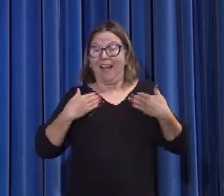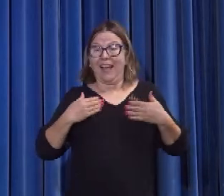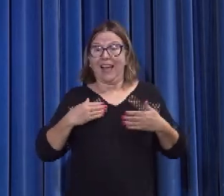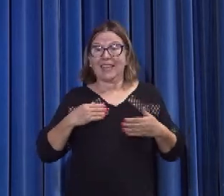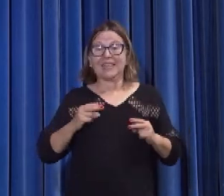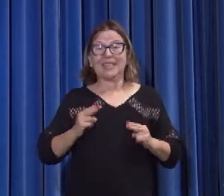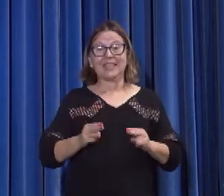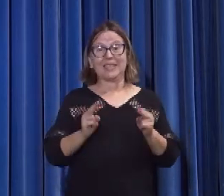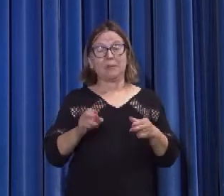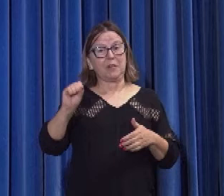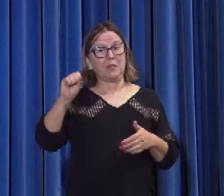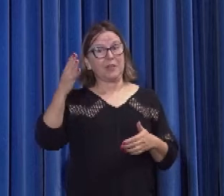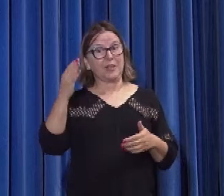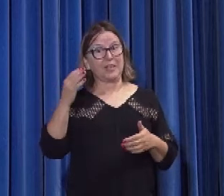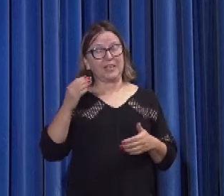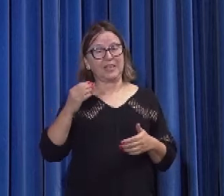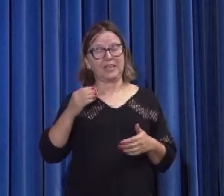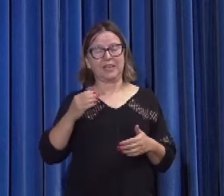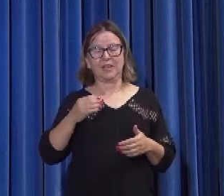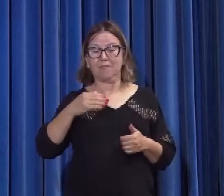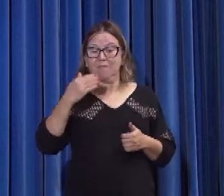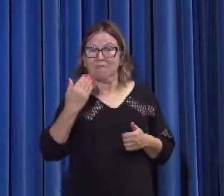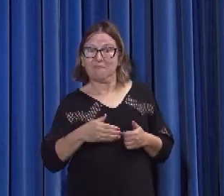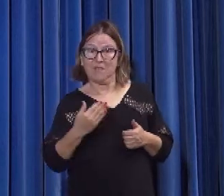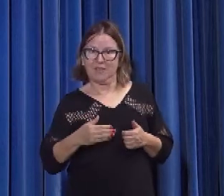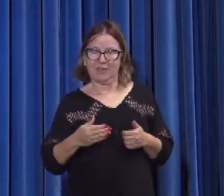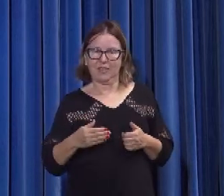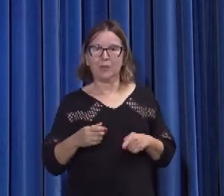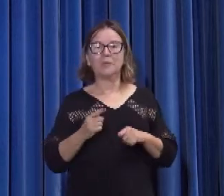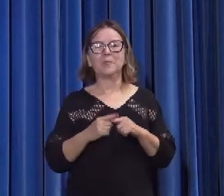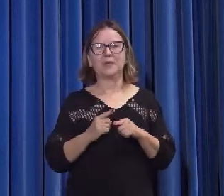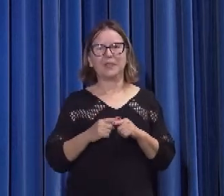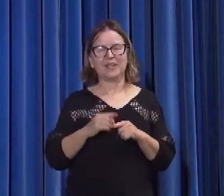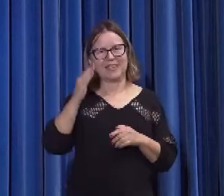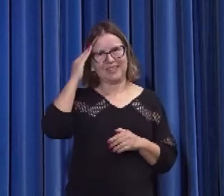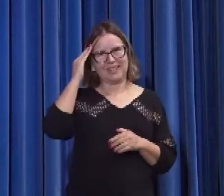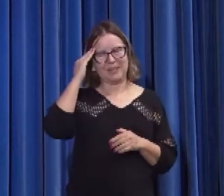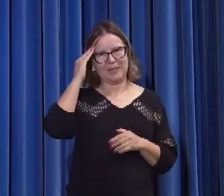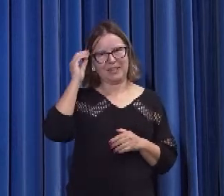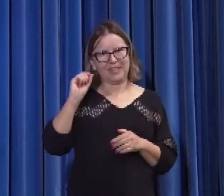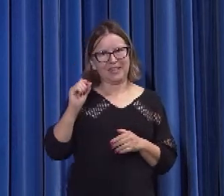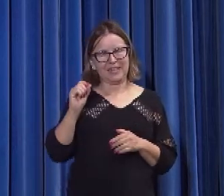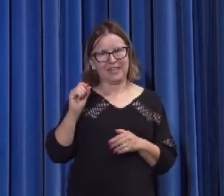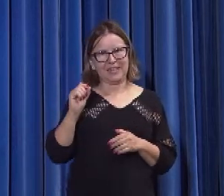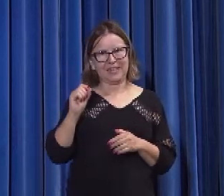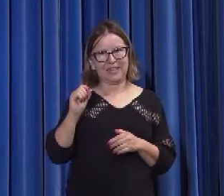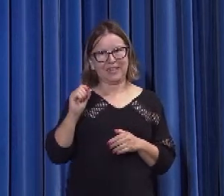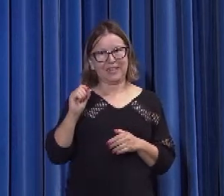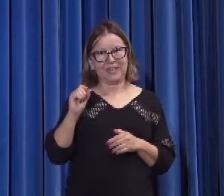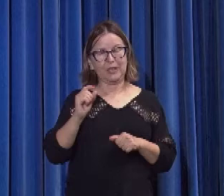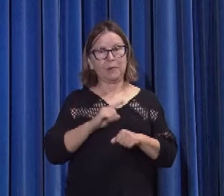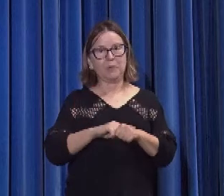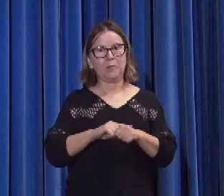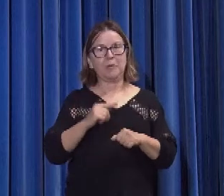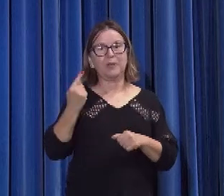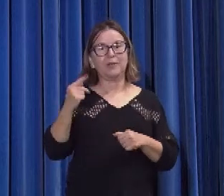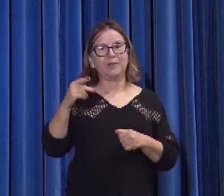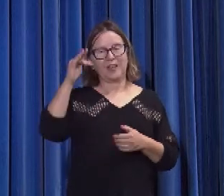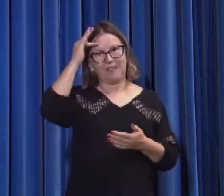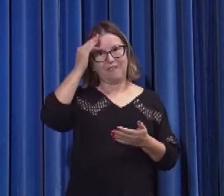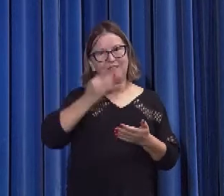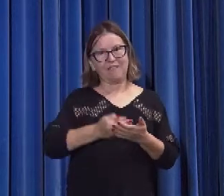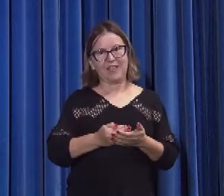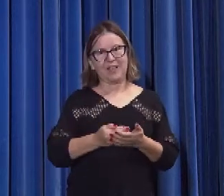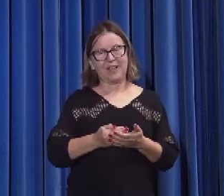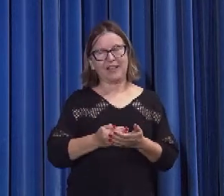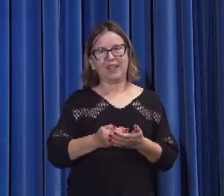qualquer tipo de provação, pois sabem que, quando sua fé é provada, a